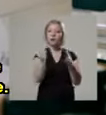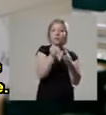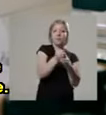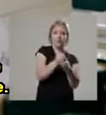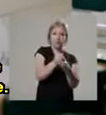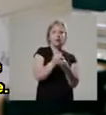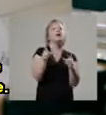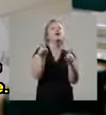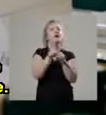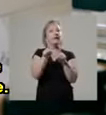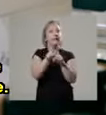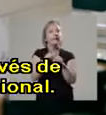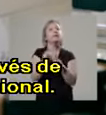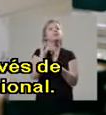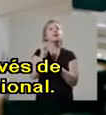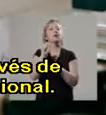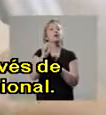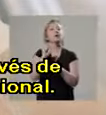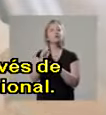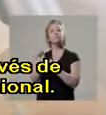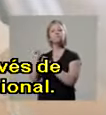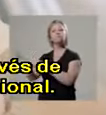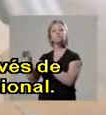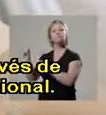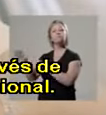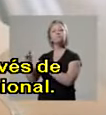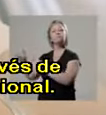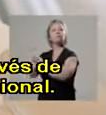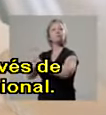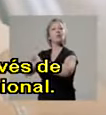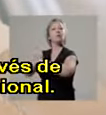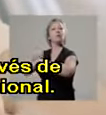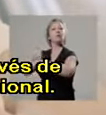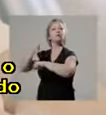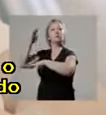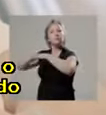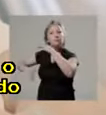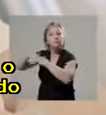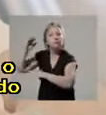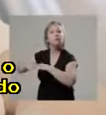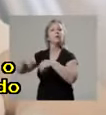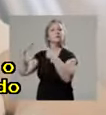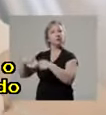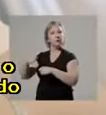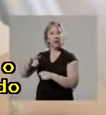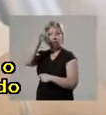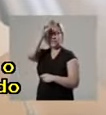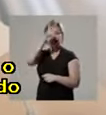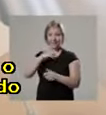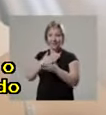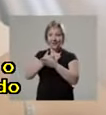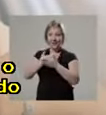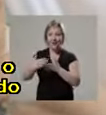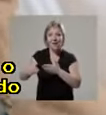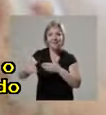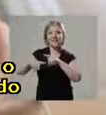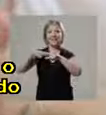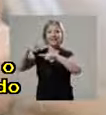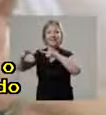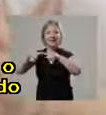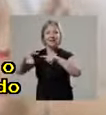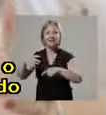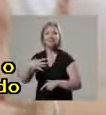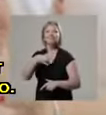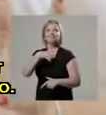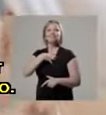inserir o deficiente visual na sociedade, mas principalmente através de uma capacitação profissional. Que a gente achava que o